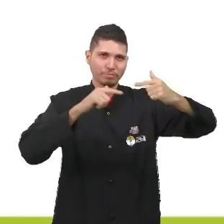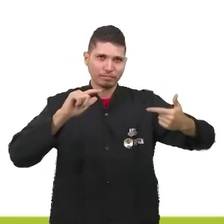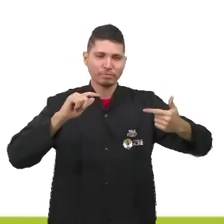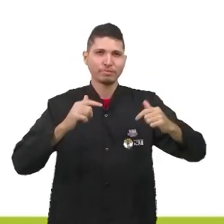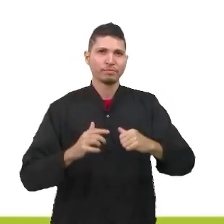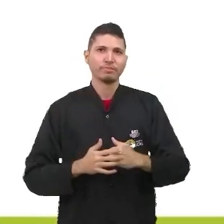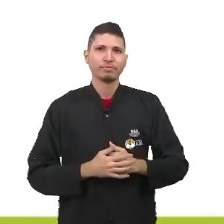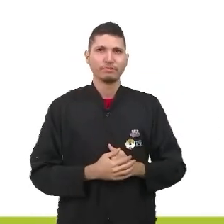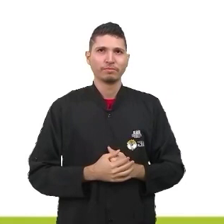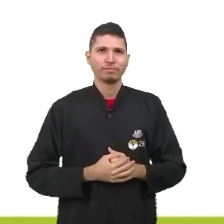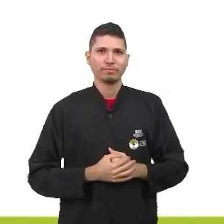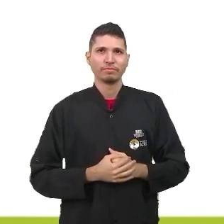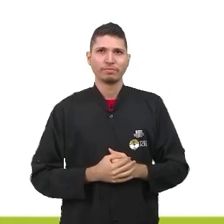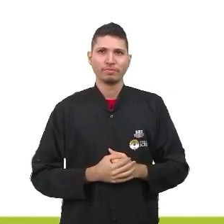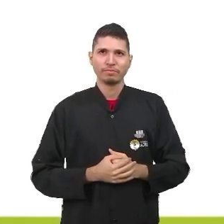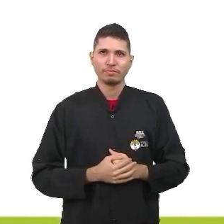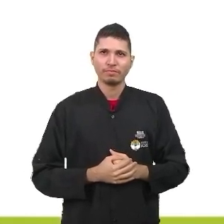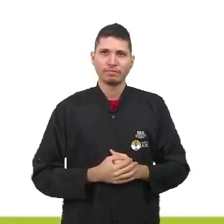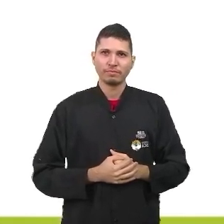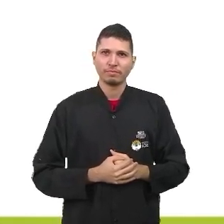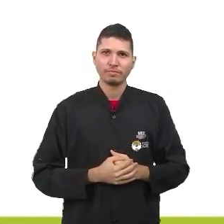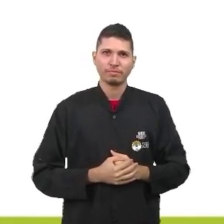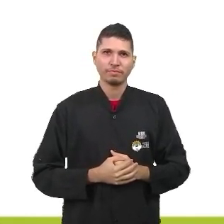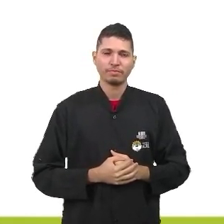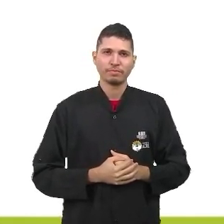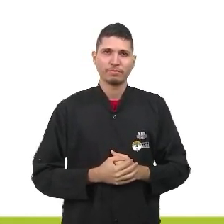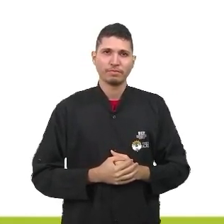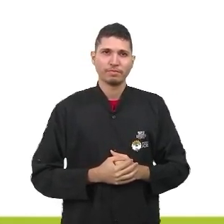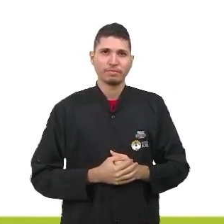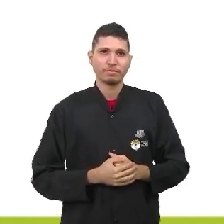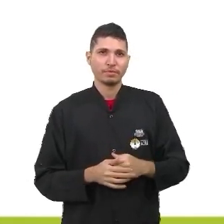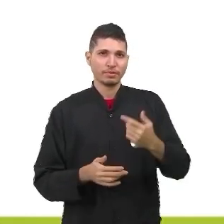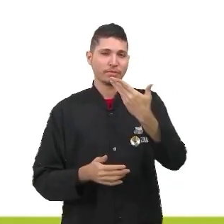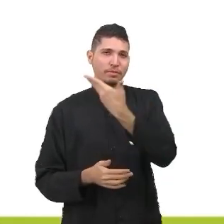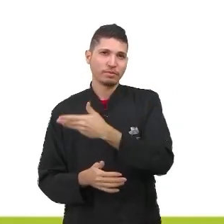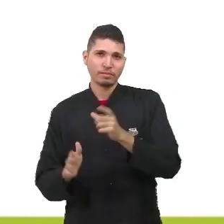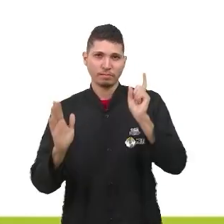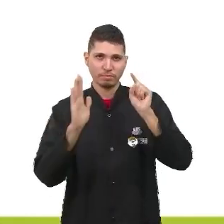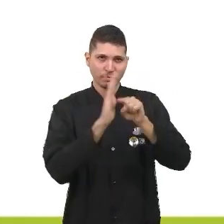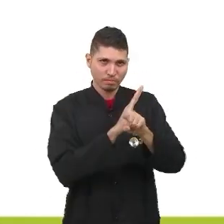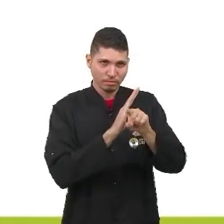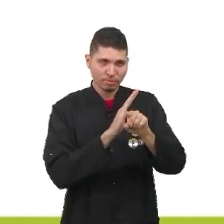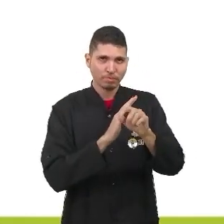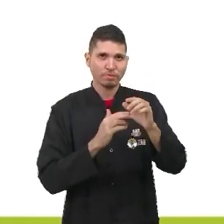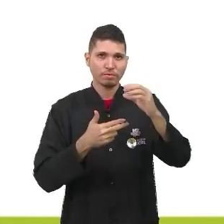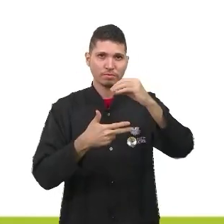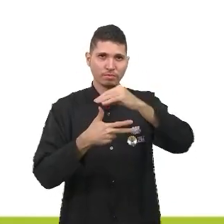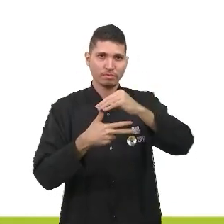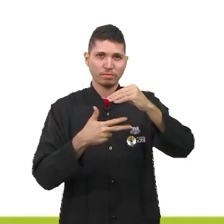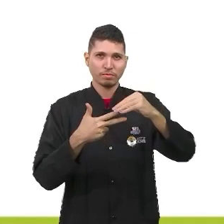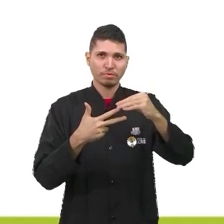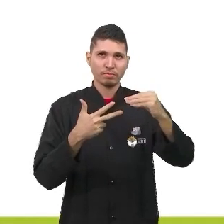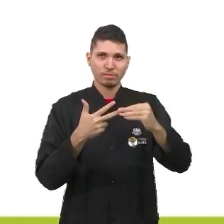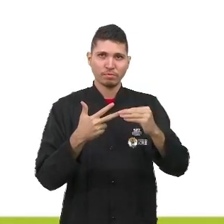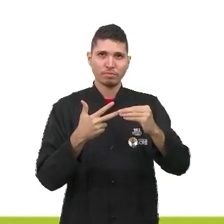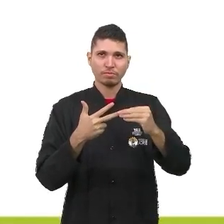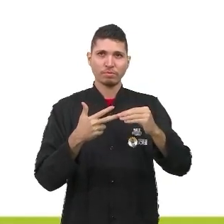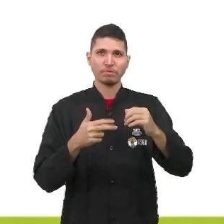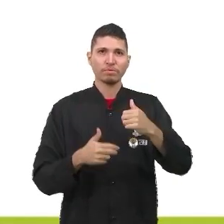Aqui nós vamos para uma questão. Essa questão caiu no Enem, está lá na página 153,